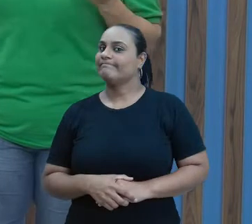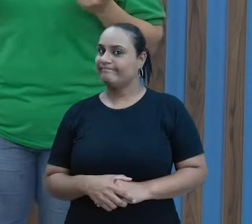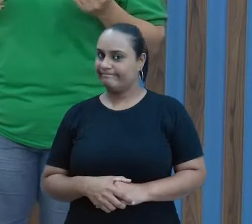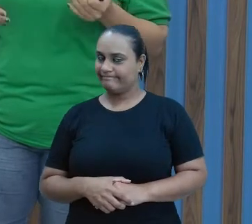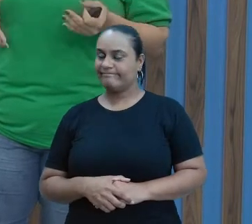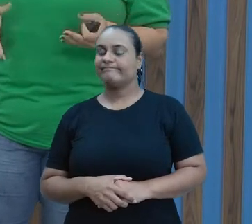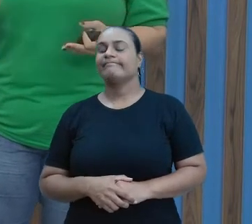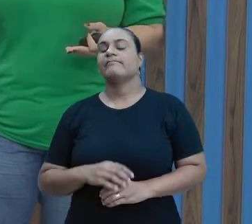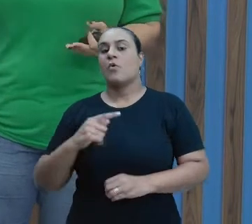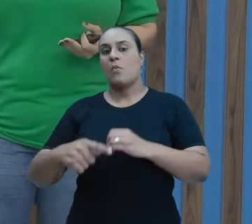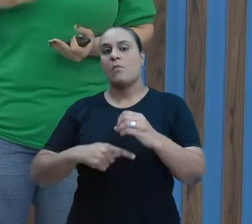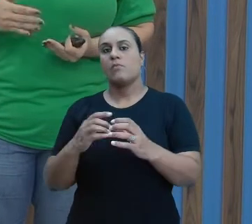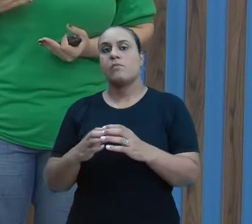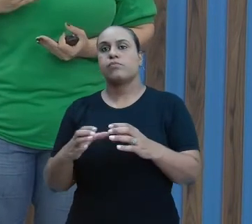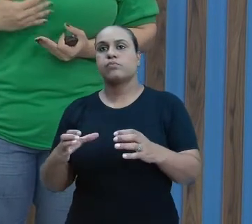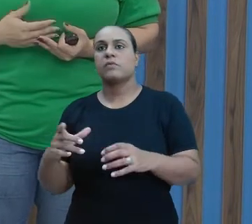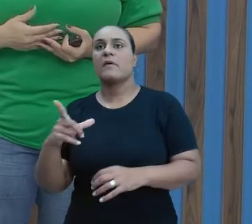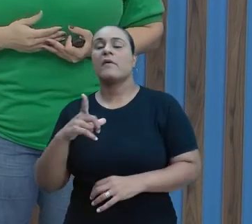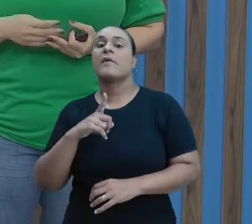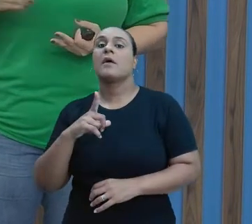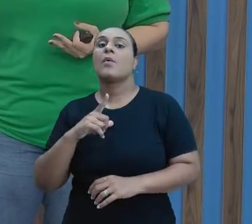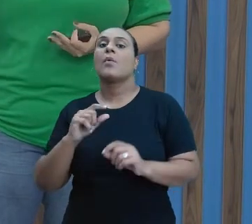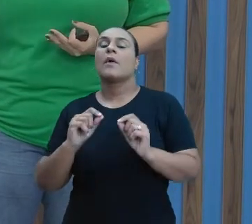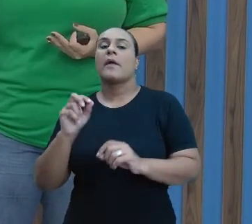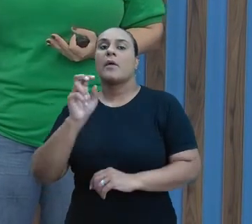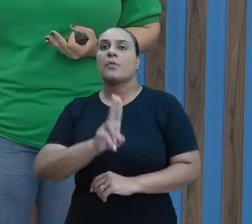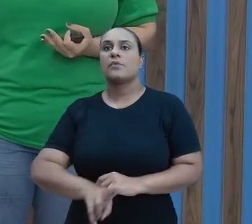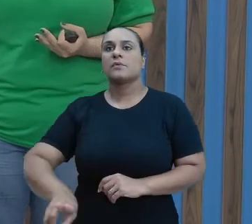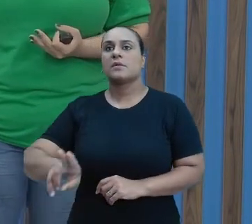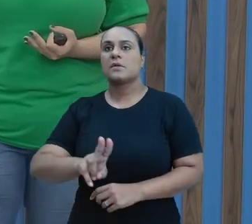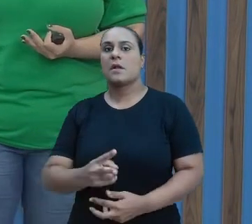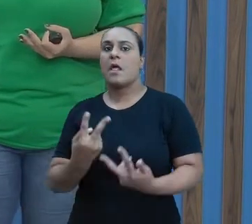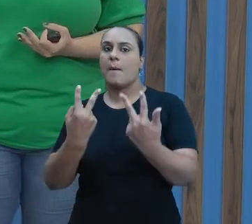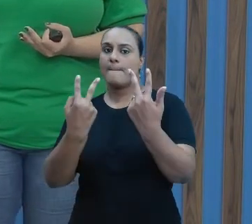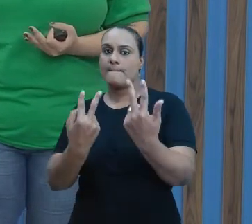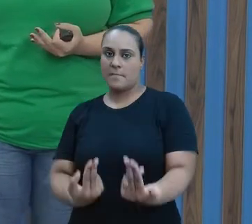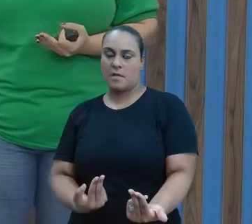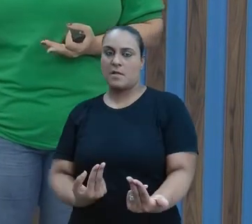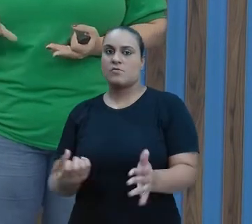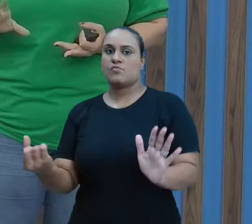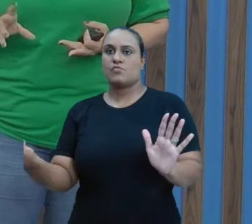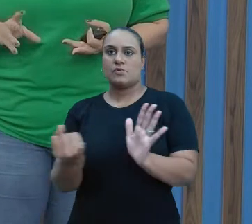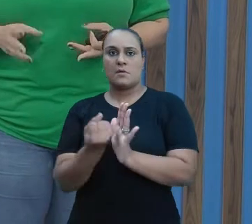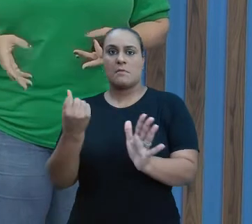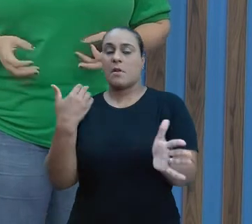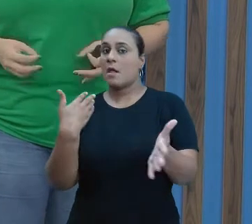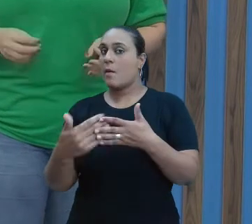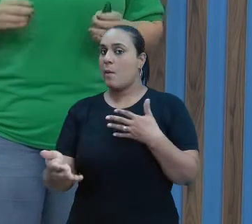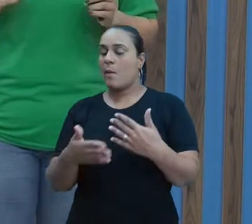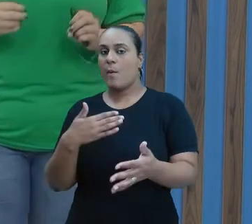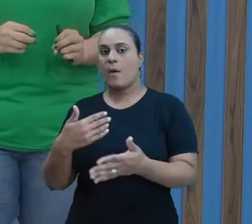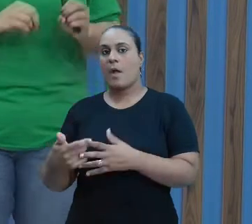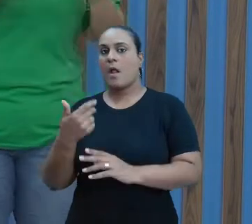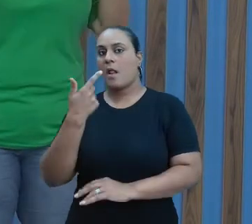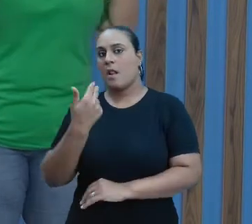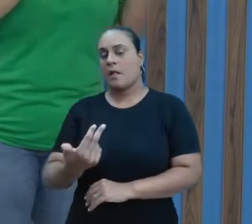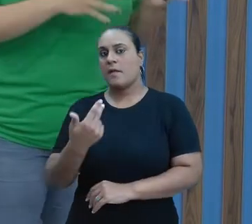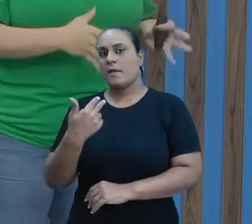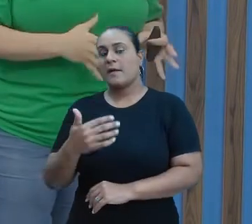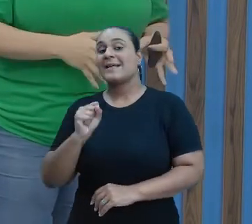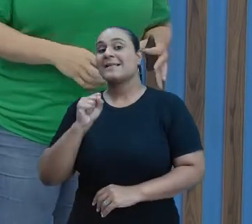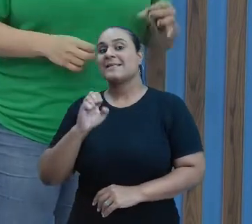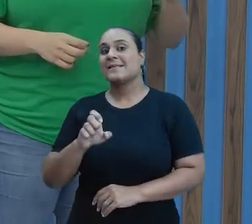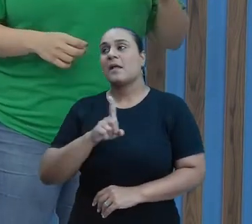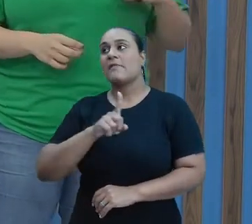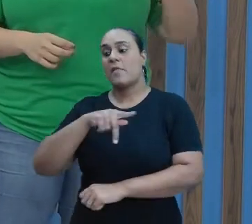elemento químico, né? Vai se utilizar o mesmo símbolozinho em qualquer língua. Então, se a gente tiver na